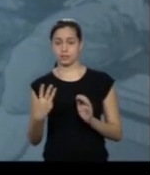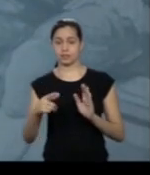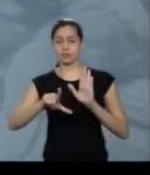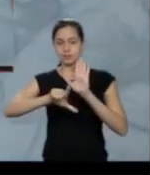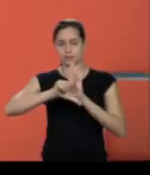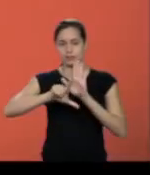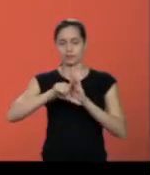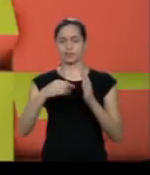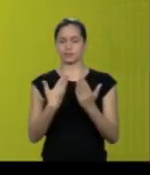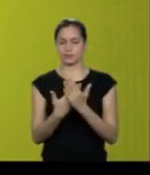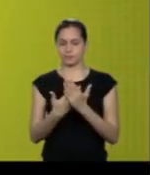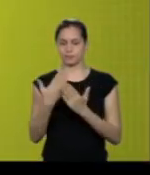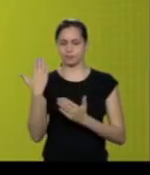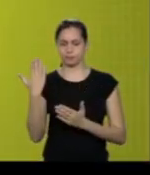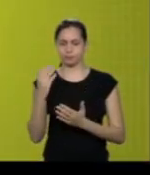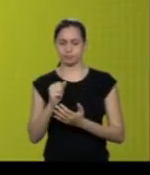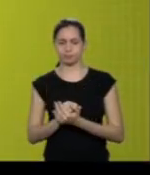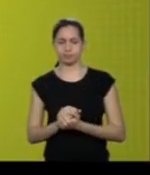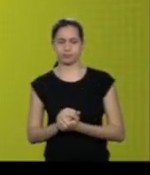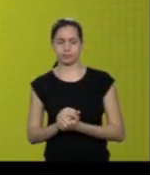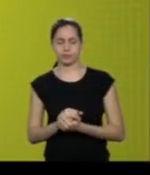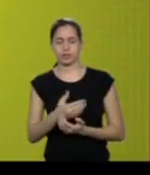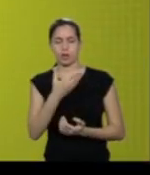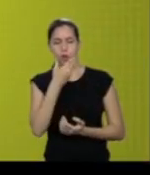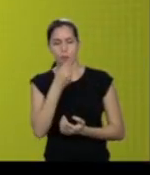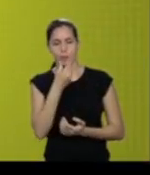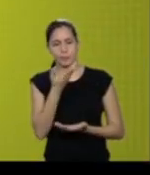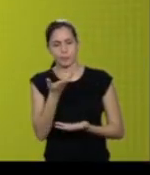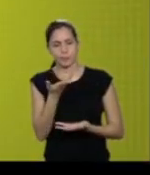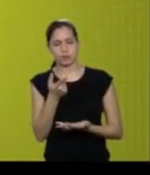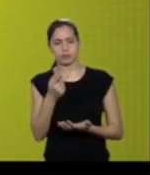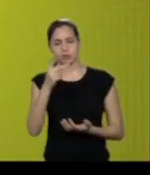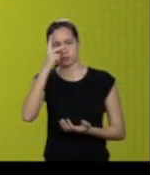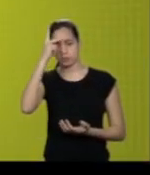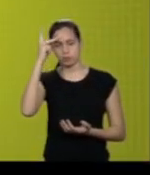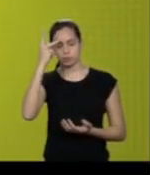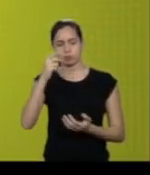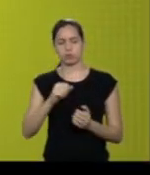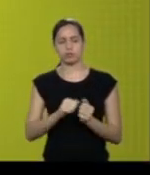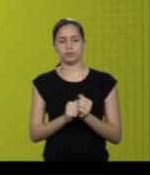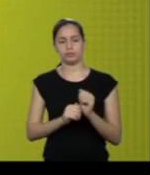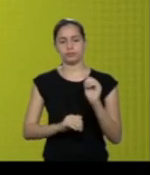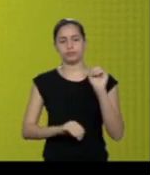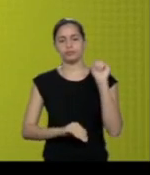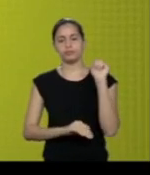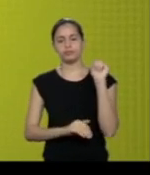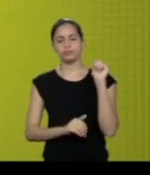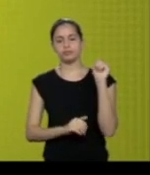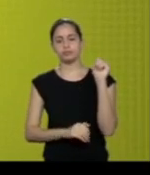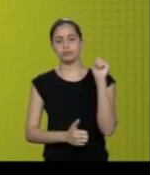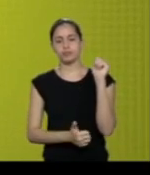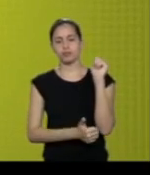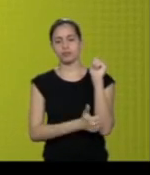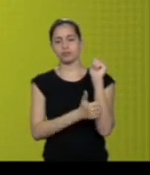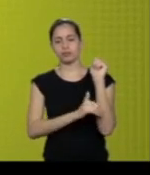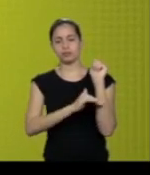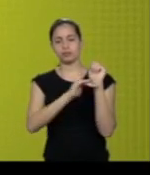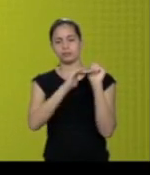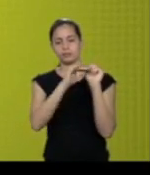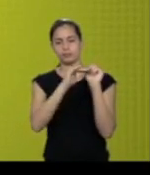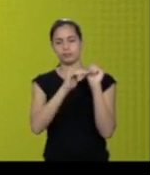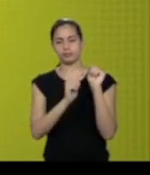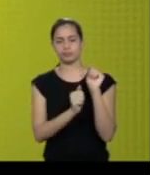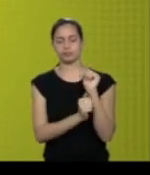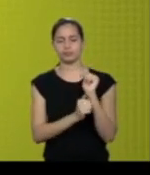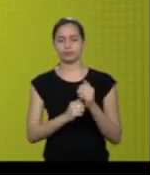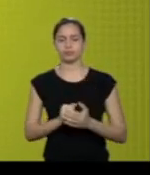possível. Quando alguém anda num elevador, por exemplo, as leis de Newton podem explicar o que acontece com o passageiro e com o elevador quando